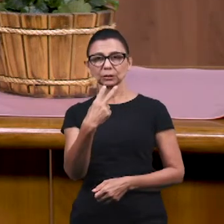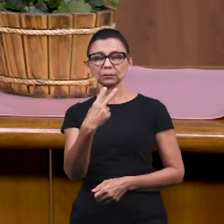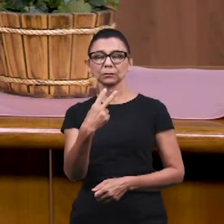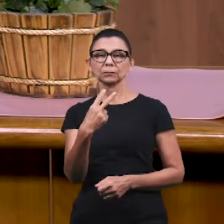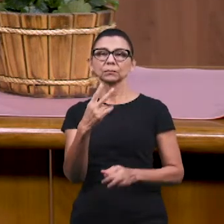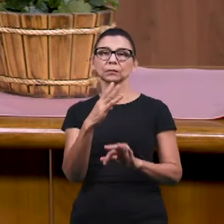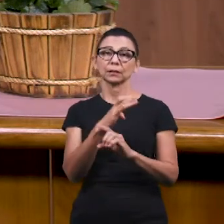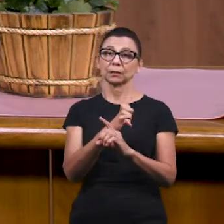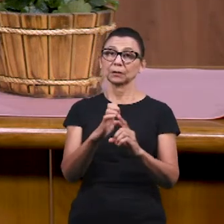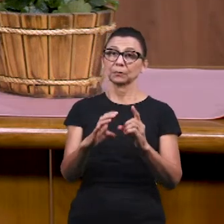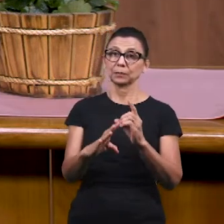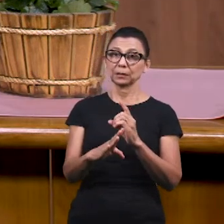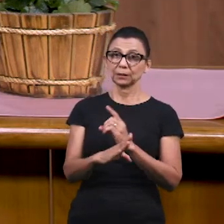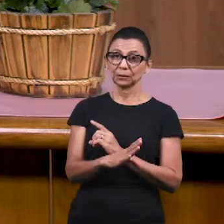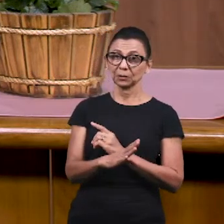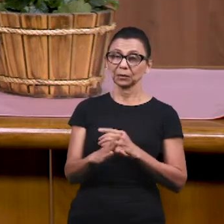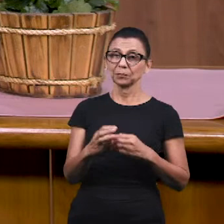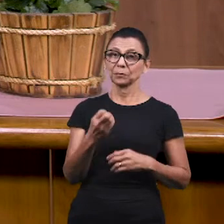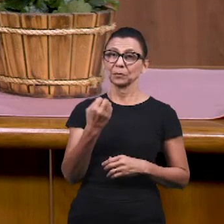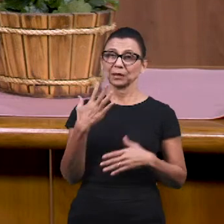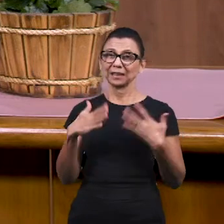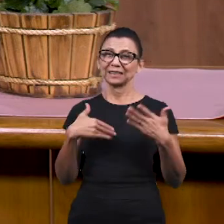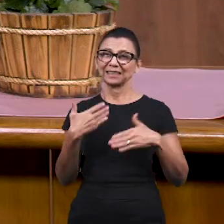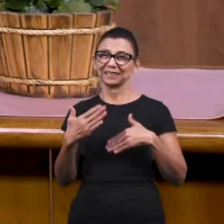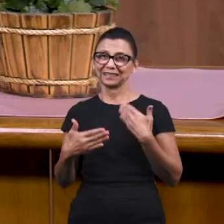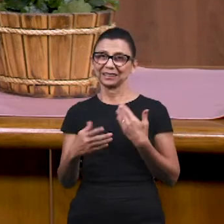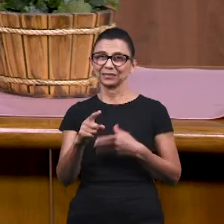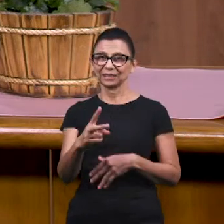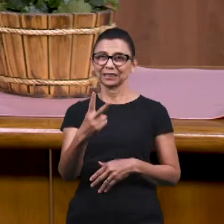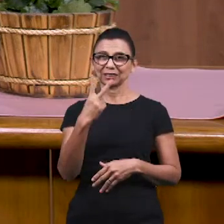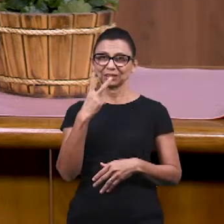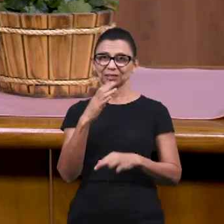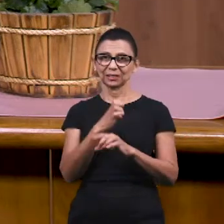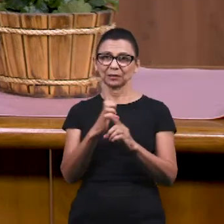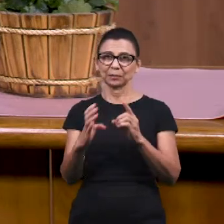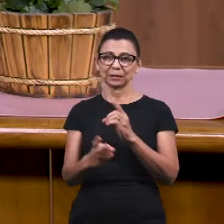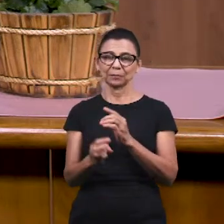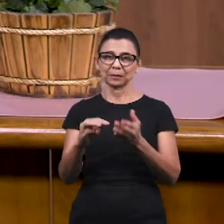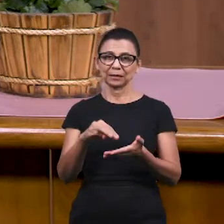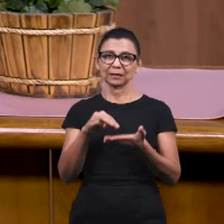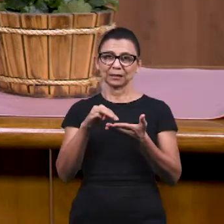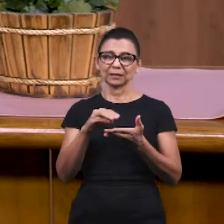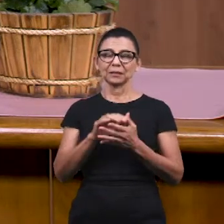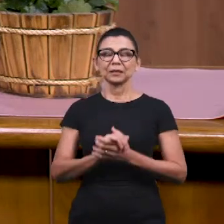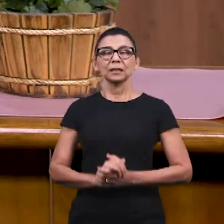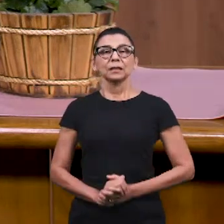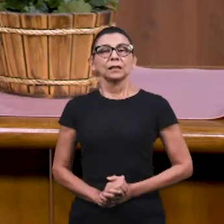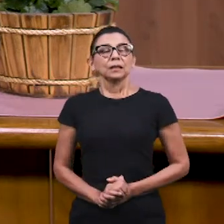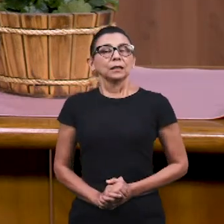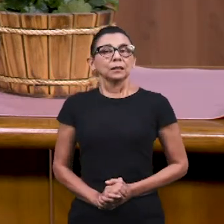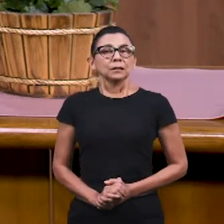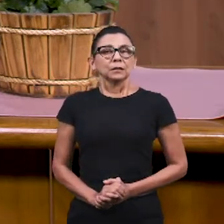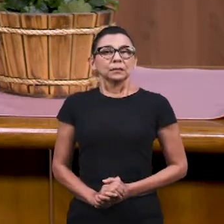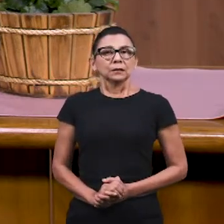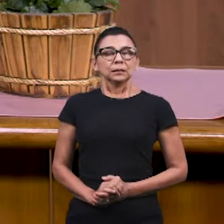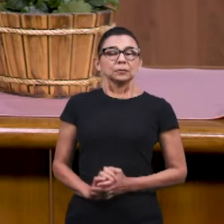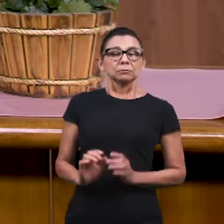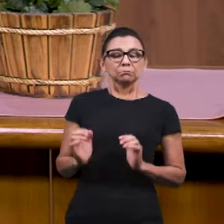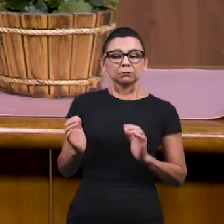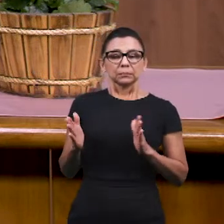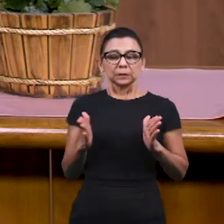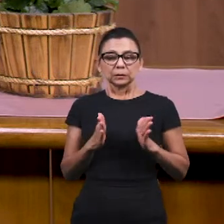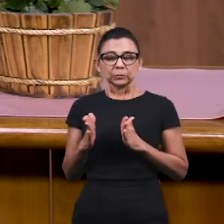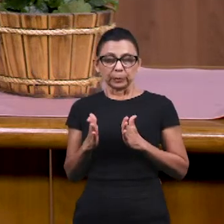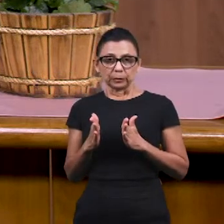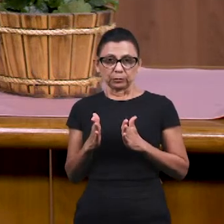Bíblica Dominical da Igreja Cristã Maranata. Uma grande alegria mesmo tê-lo conosco. E enquanto estamos fazendo essa transmissão,